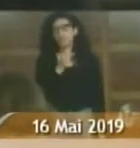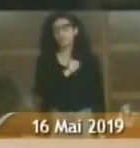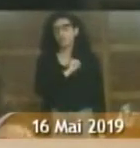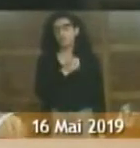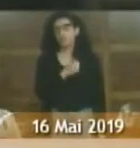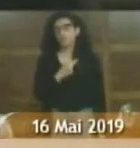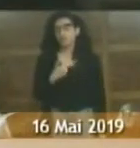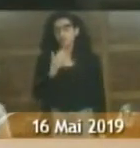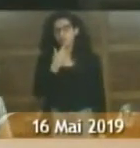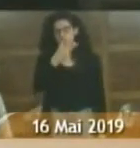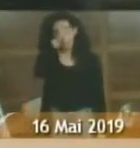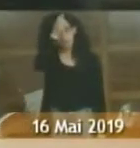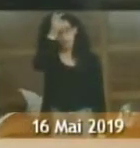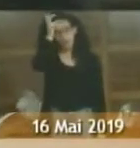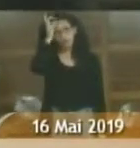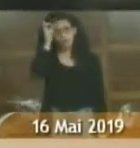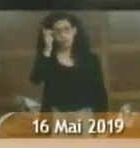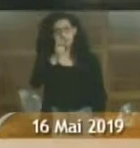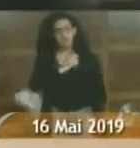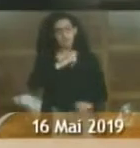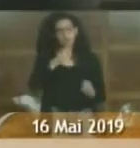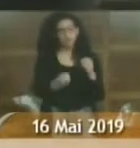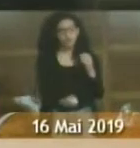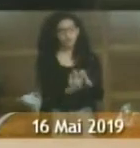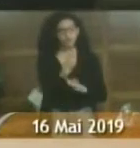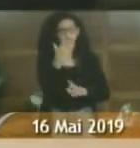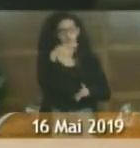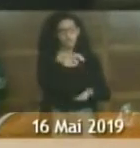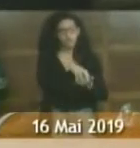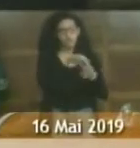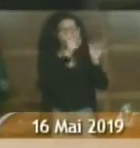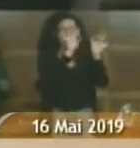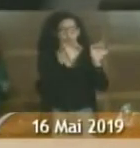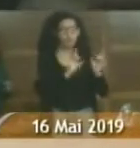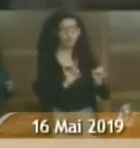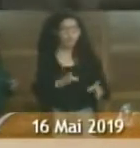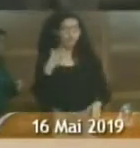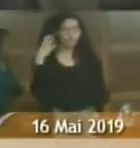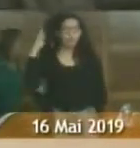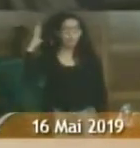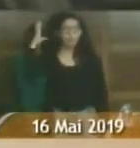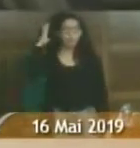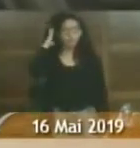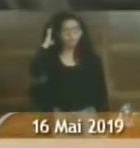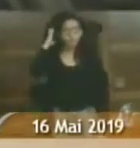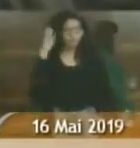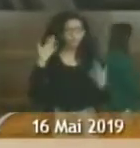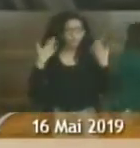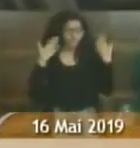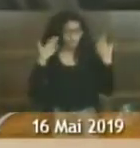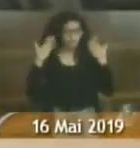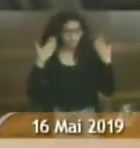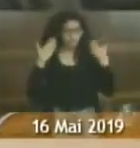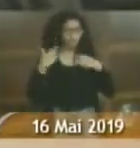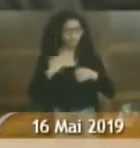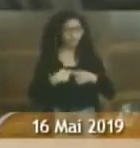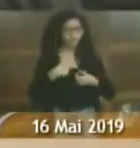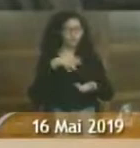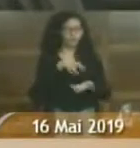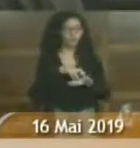12, indicando ao prefeito municipal a criação de um centro de reabilitação especializado em fonoaudiologia e psicologia, bairro